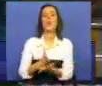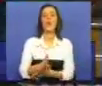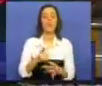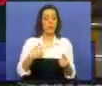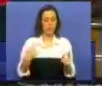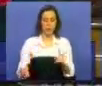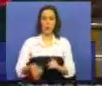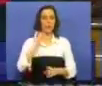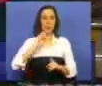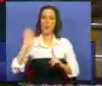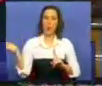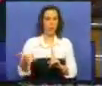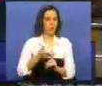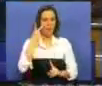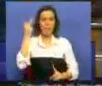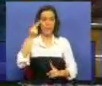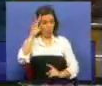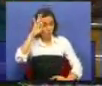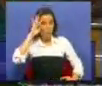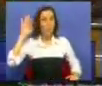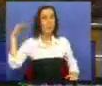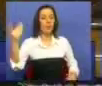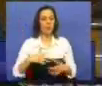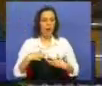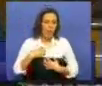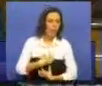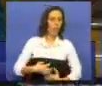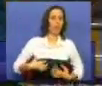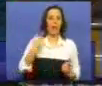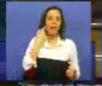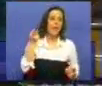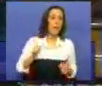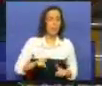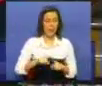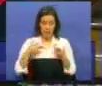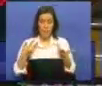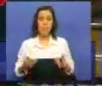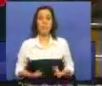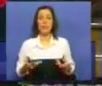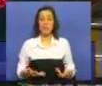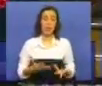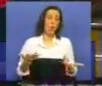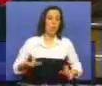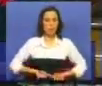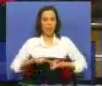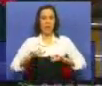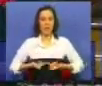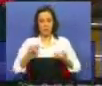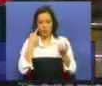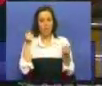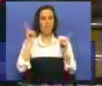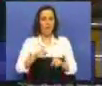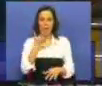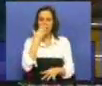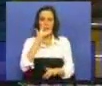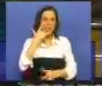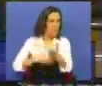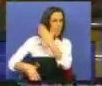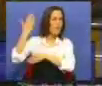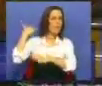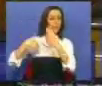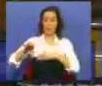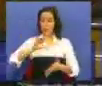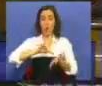Não estamos condenados a viver o futuro como angustiante repetição do presente ou assustador regresso ao passado.